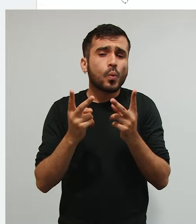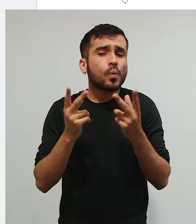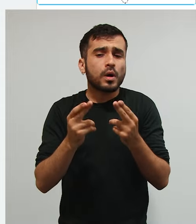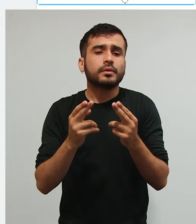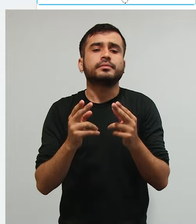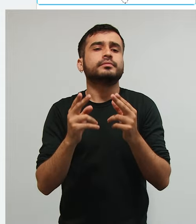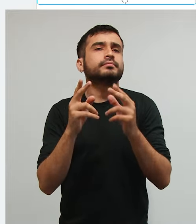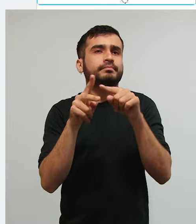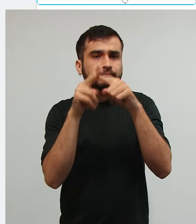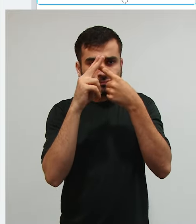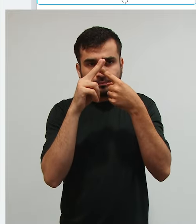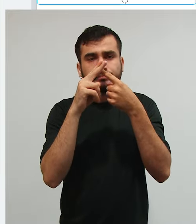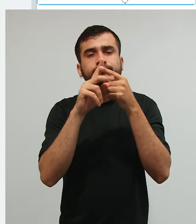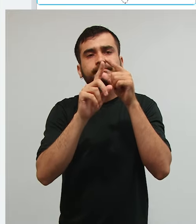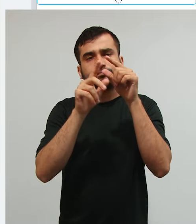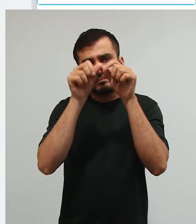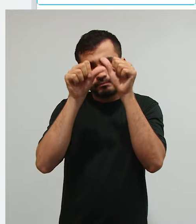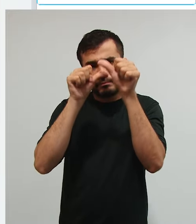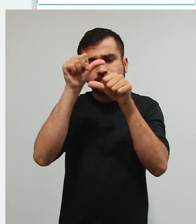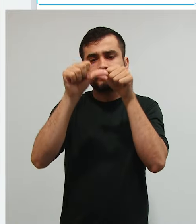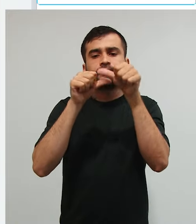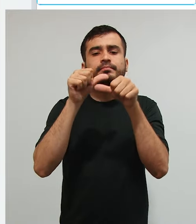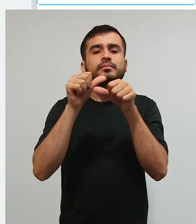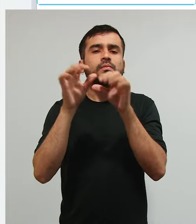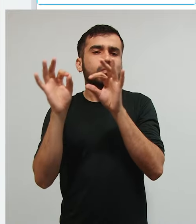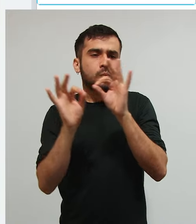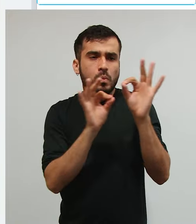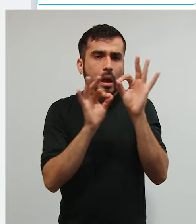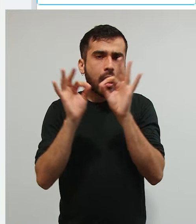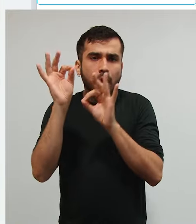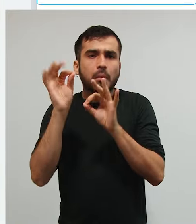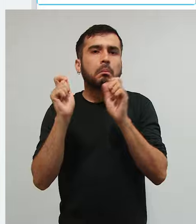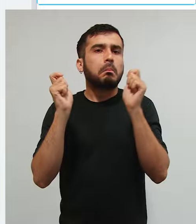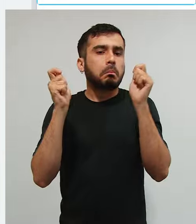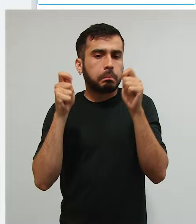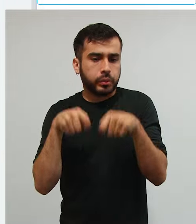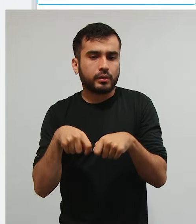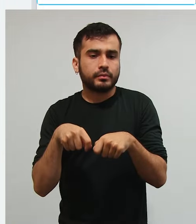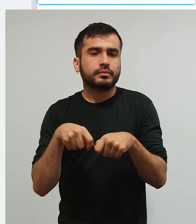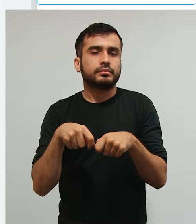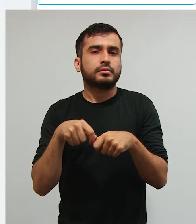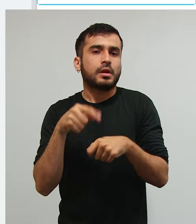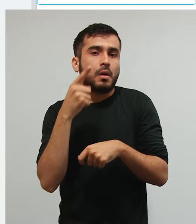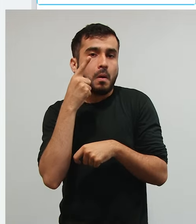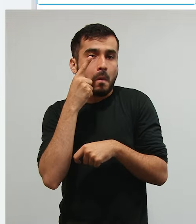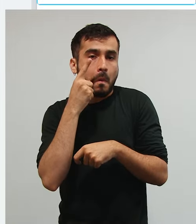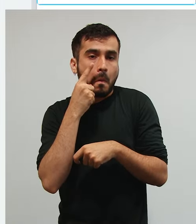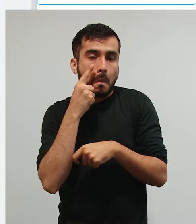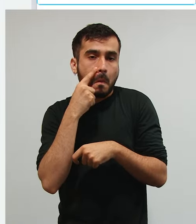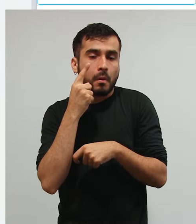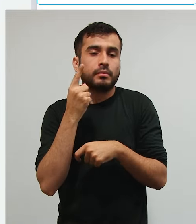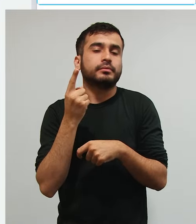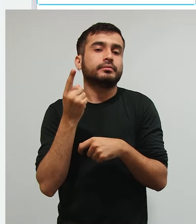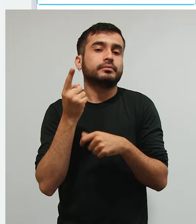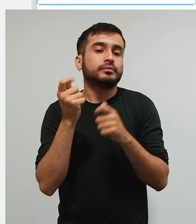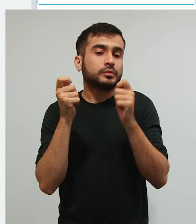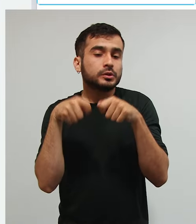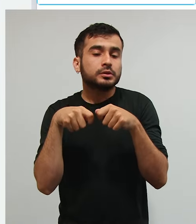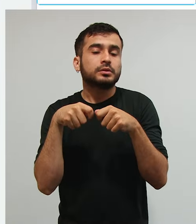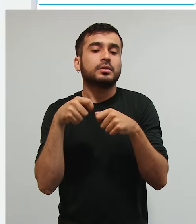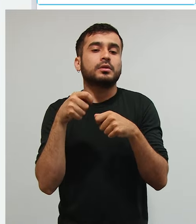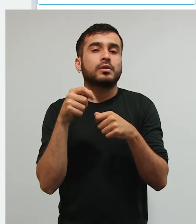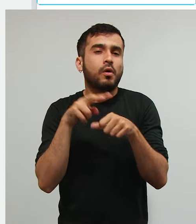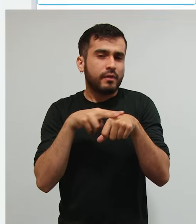páginas, quando chama o coração. Do mesmo jeito, aqui para a gente fazer edição, a gente